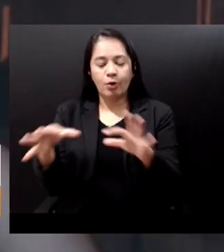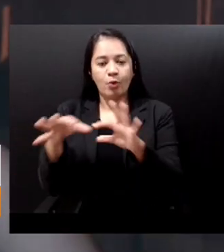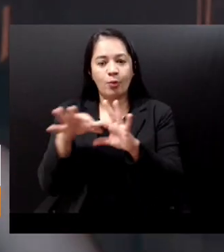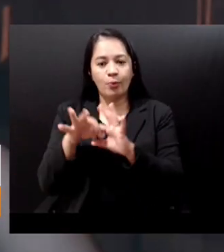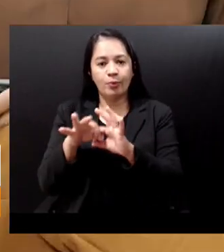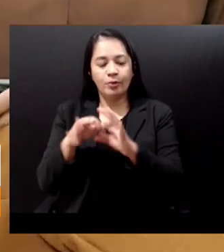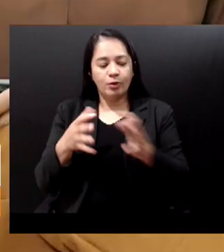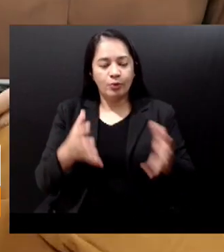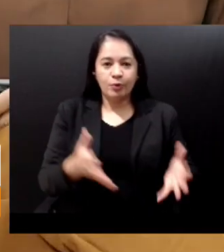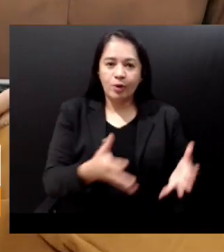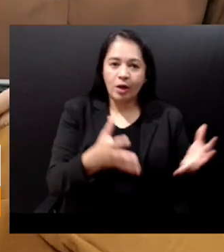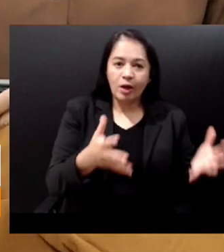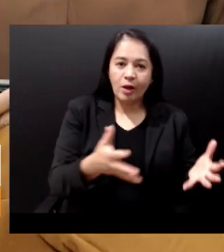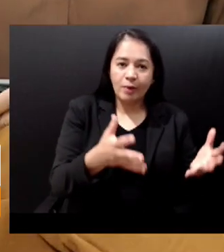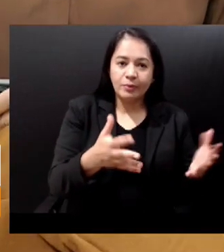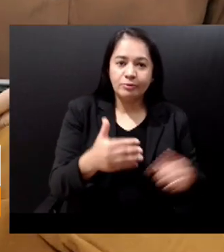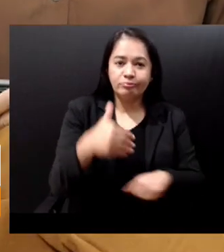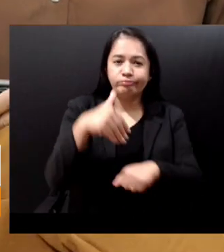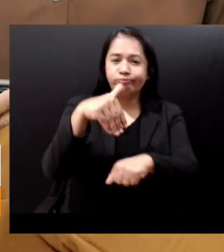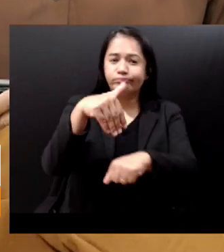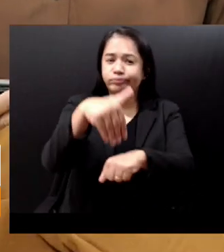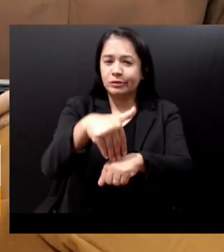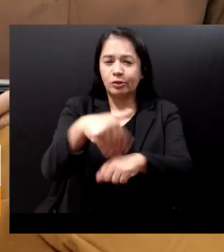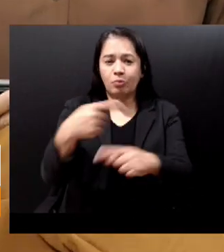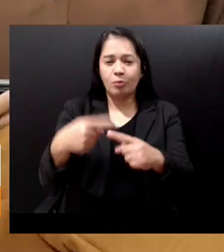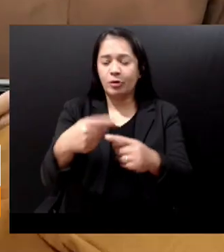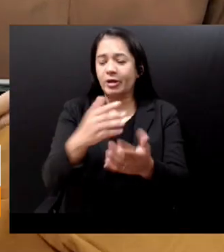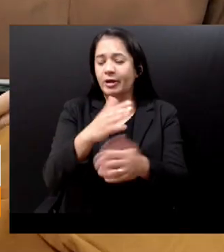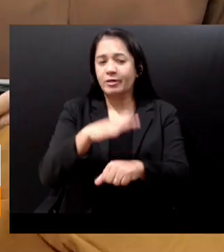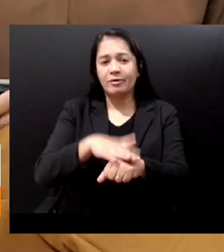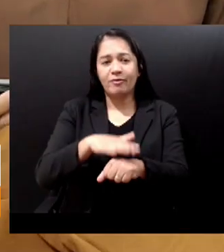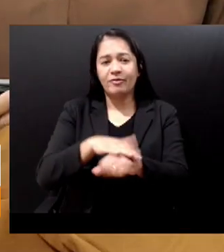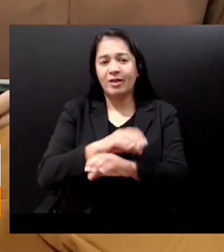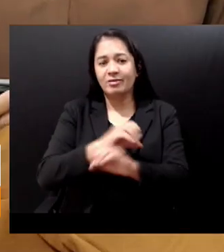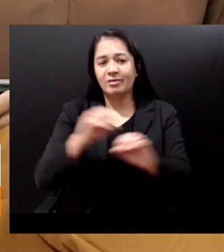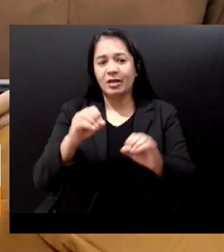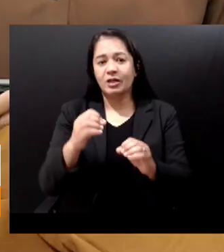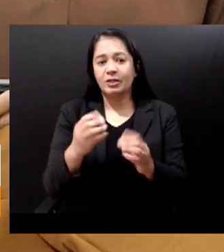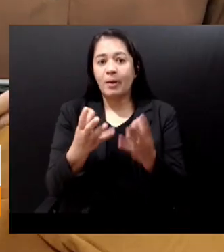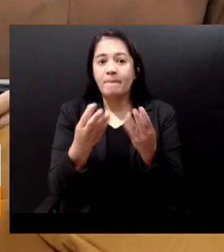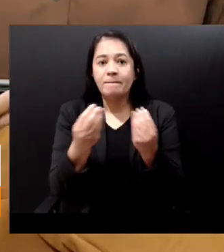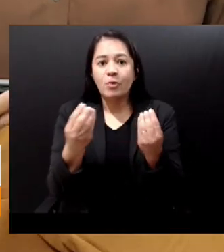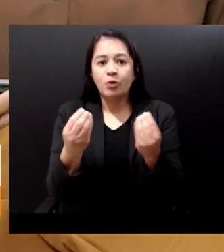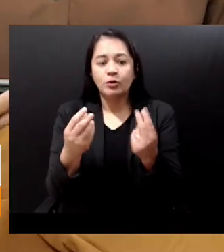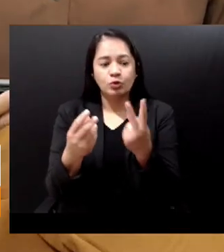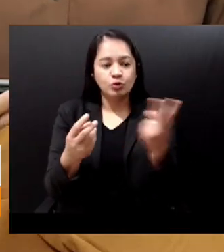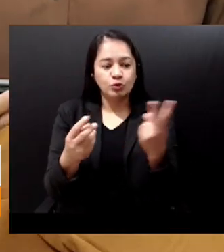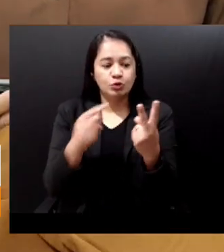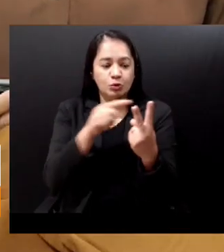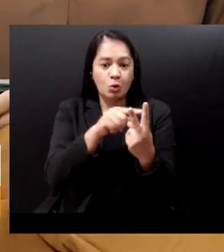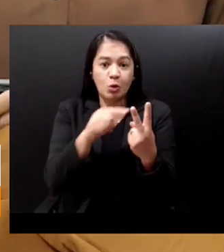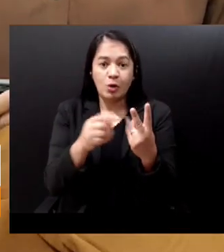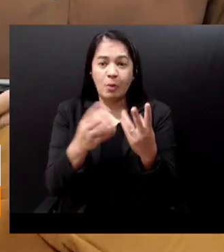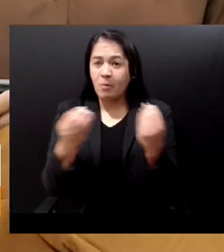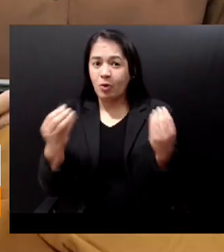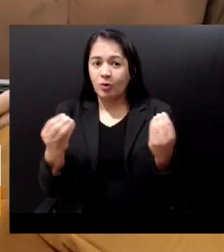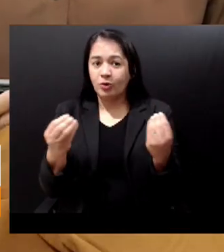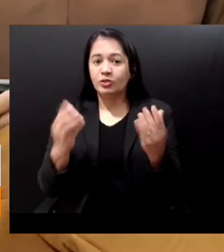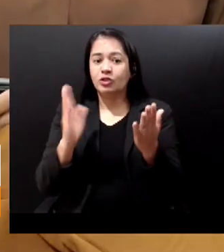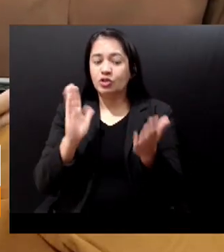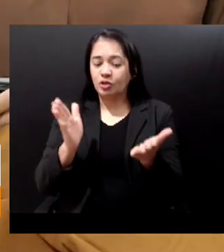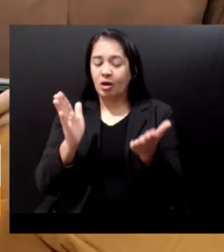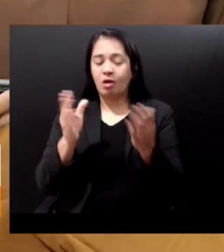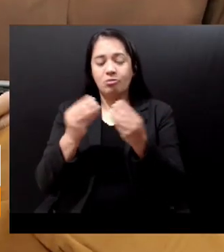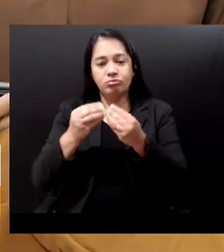e a culpa por não estar fazendo, né. Os 2 em excesso me parece que causam danos ao psiquismo de um Sim.